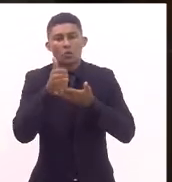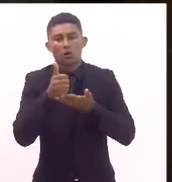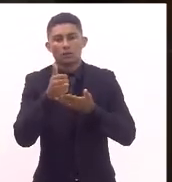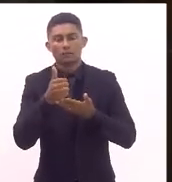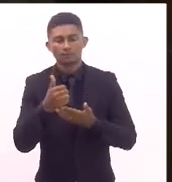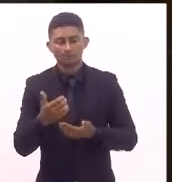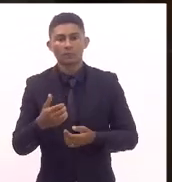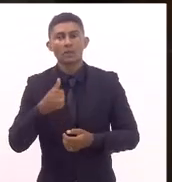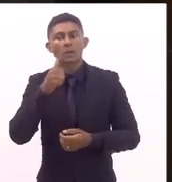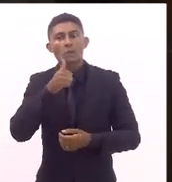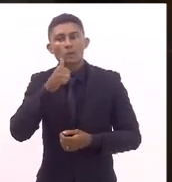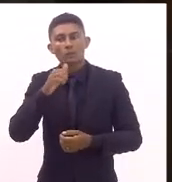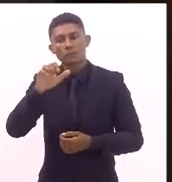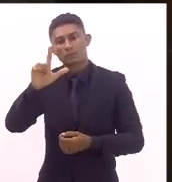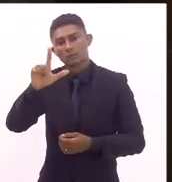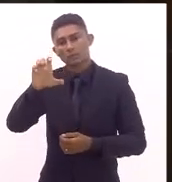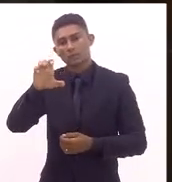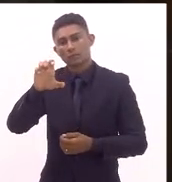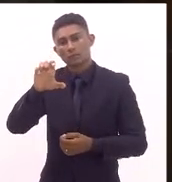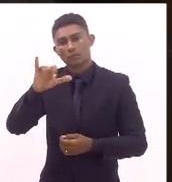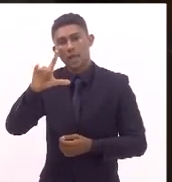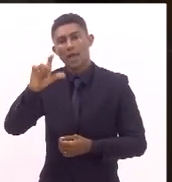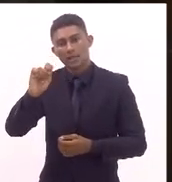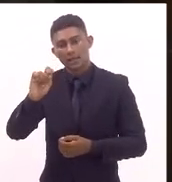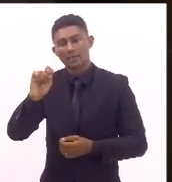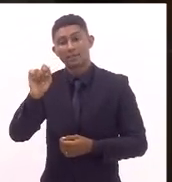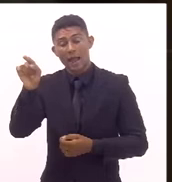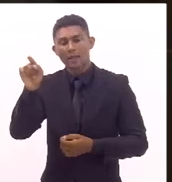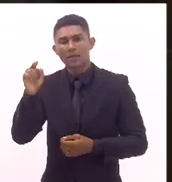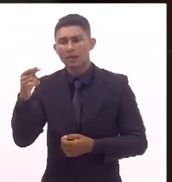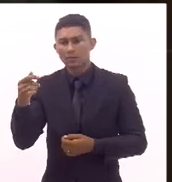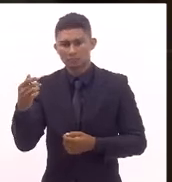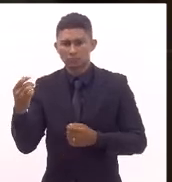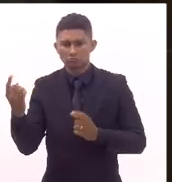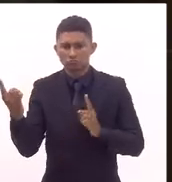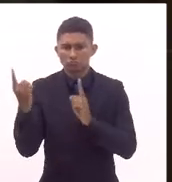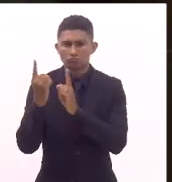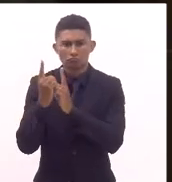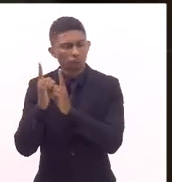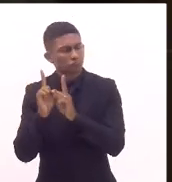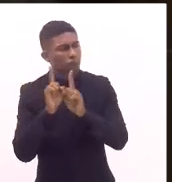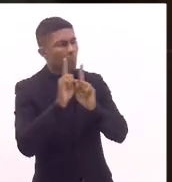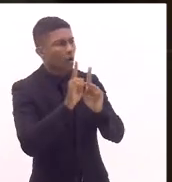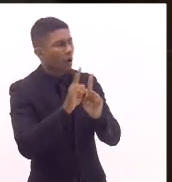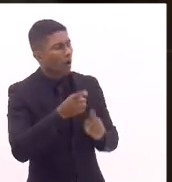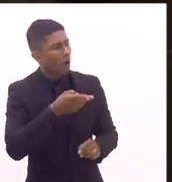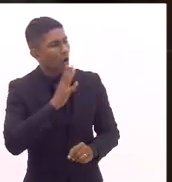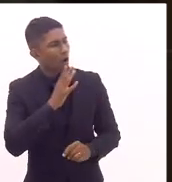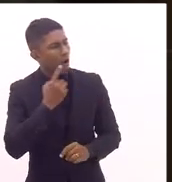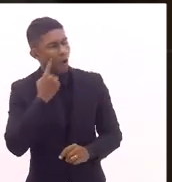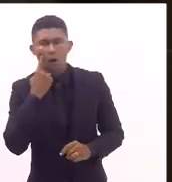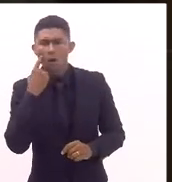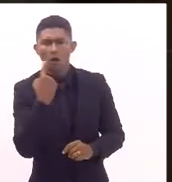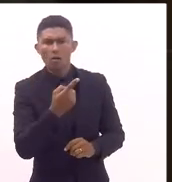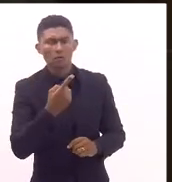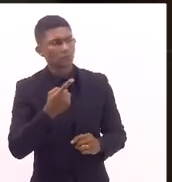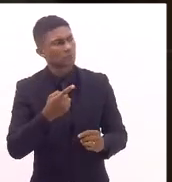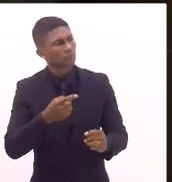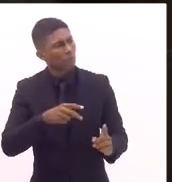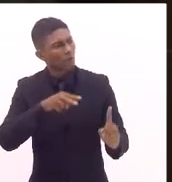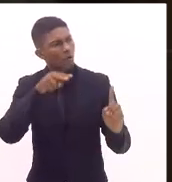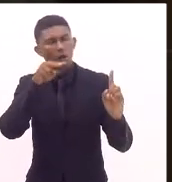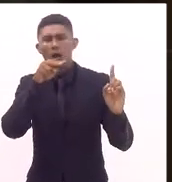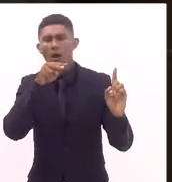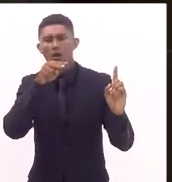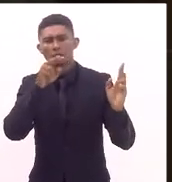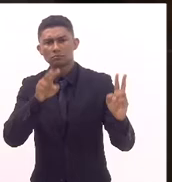foi a lélia Gonzalez boa referência né e e eu olhei para ela tava